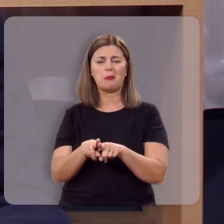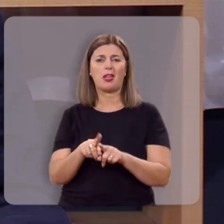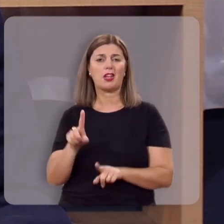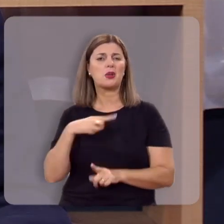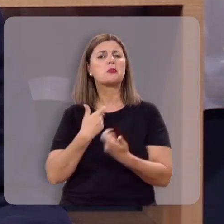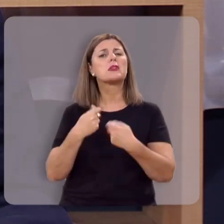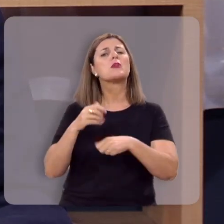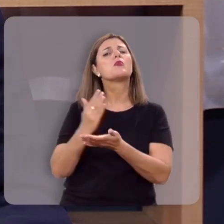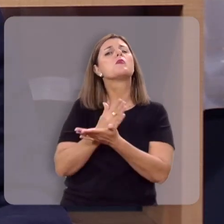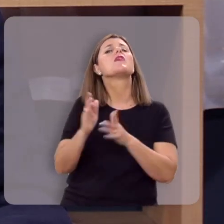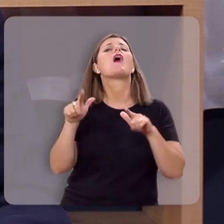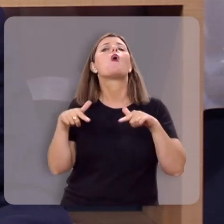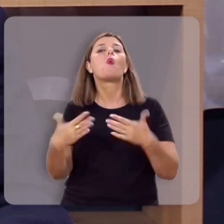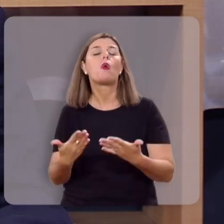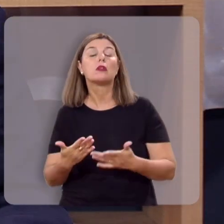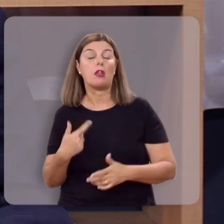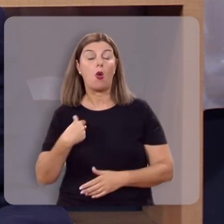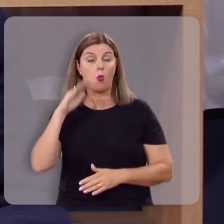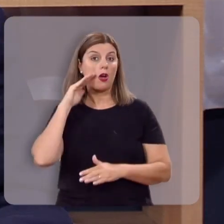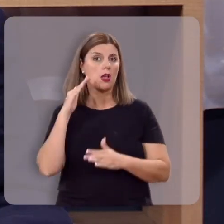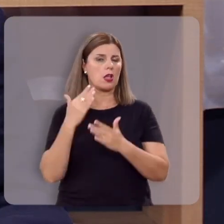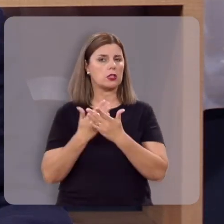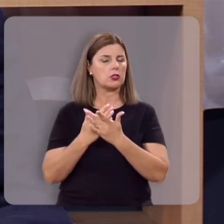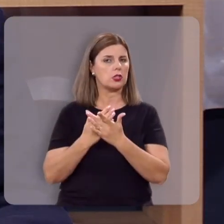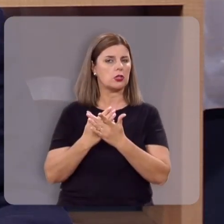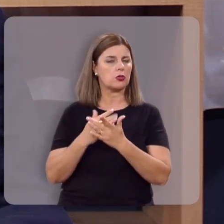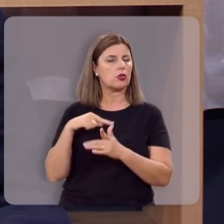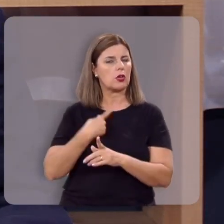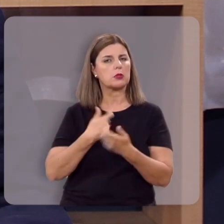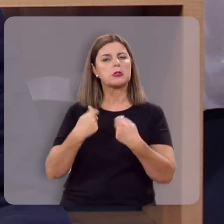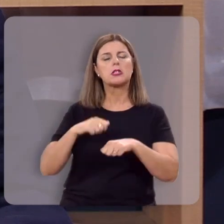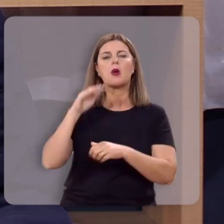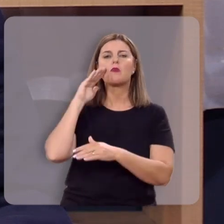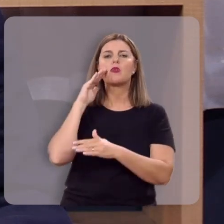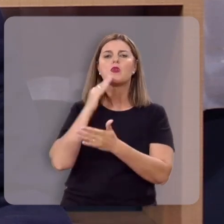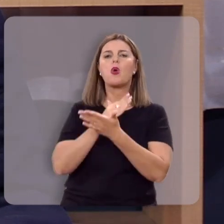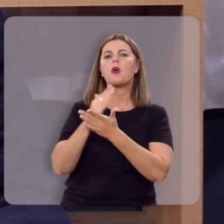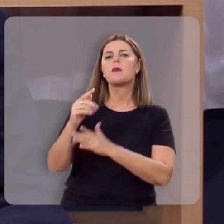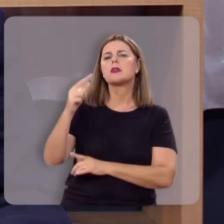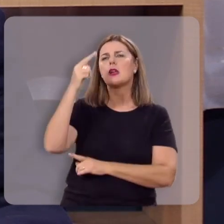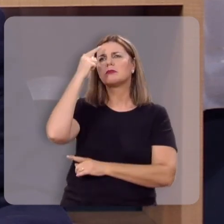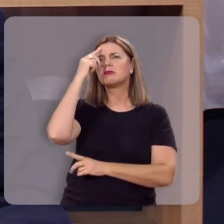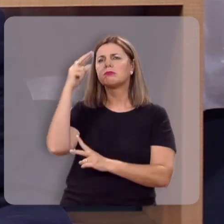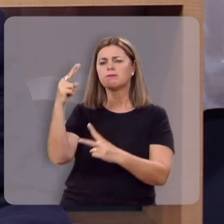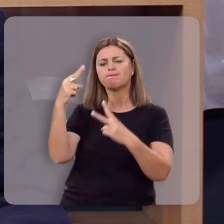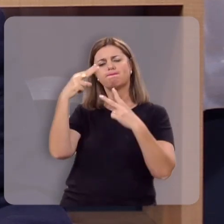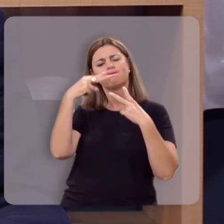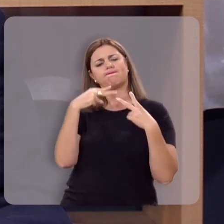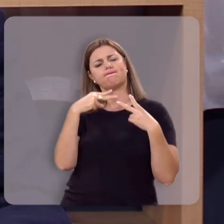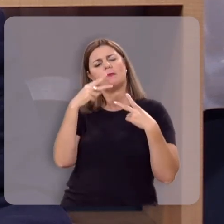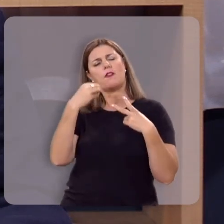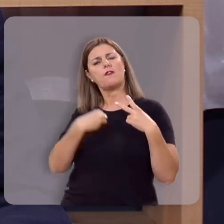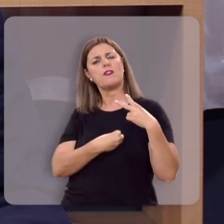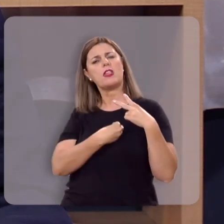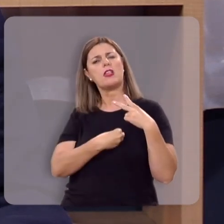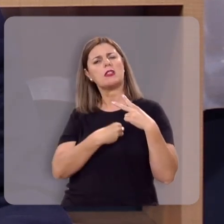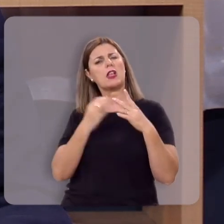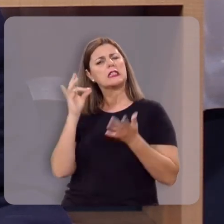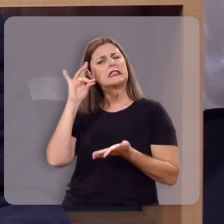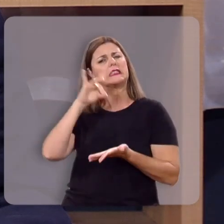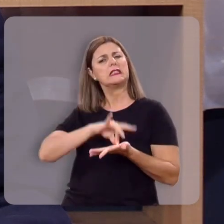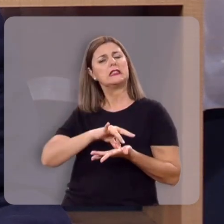começar? Eu acredito, meu amigo, que nós devemos começar fazendo uma sincera análise da nossa vida